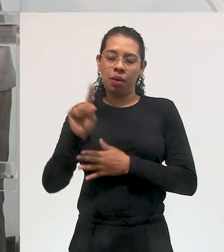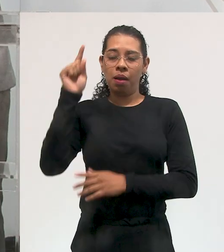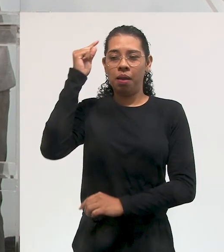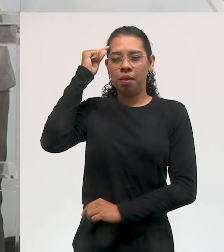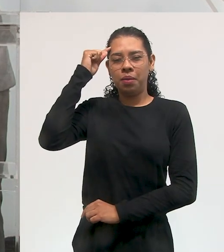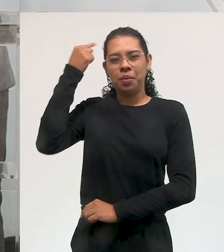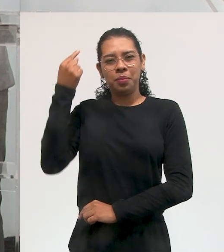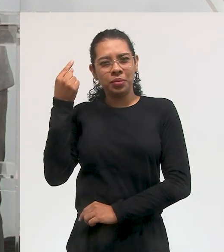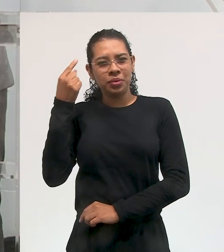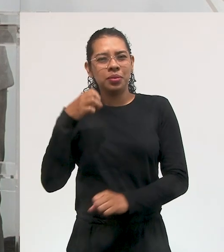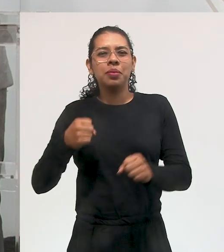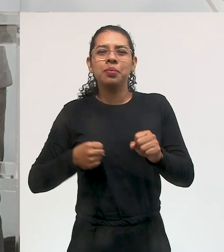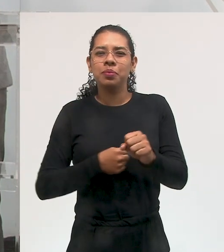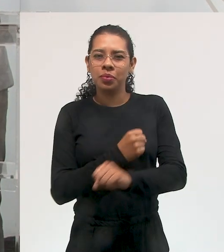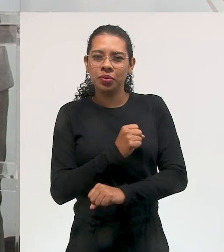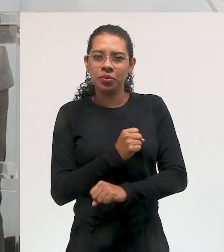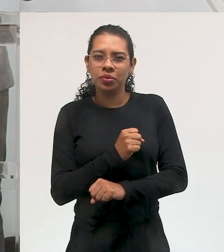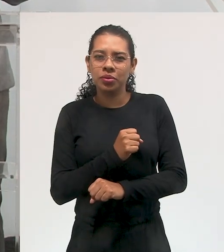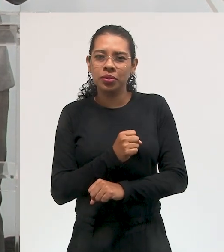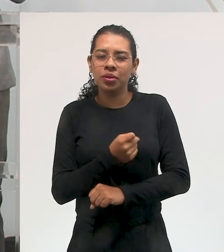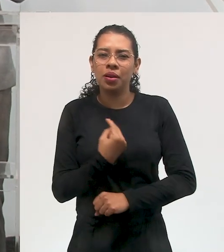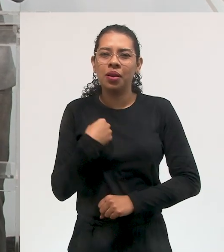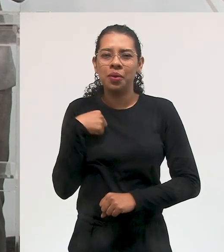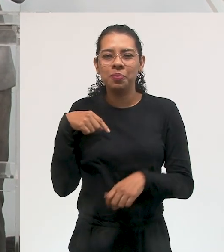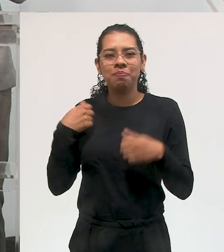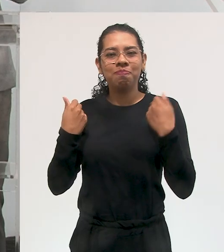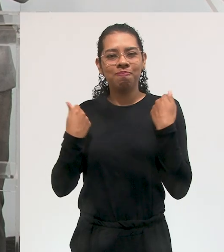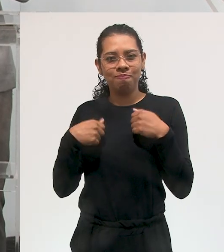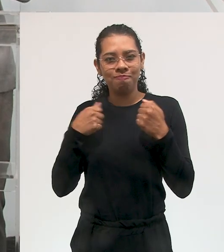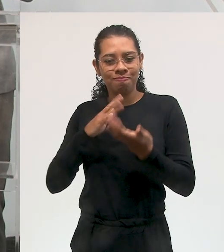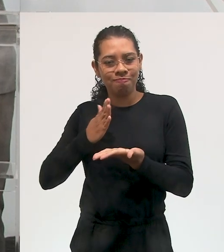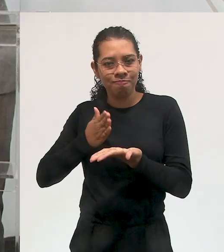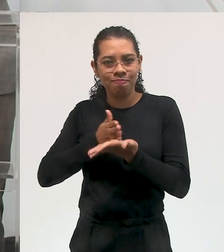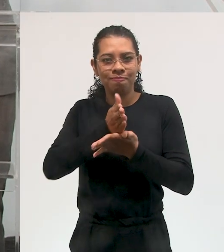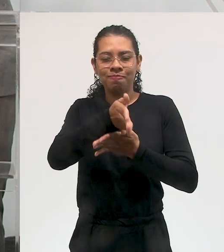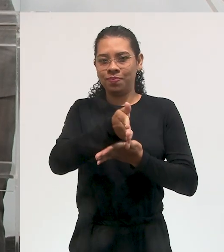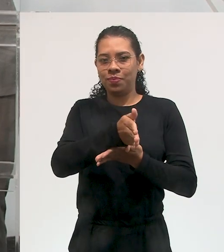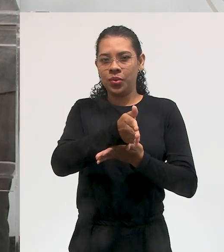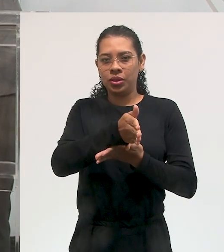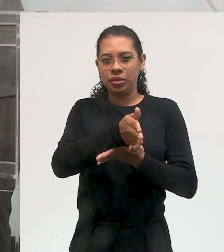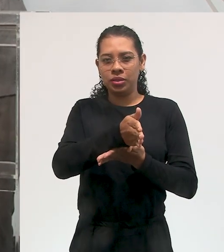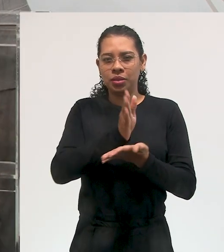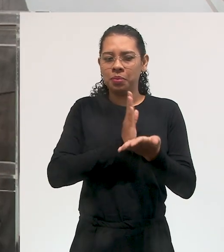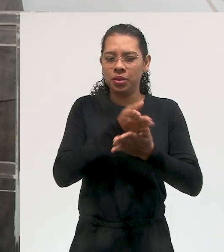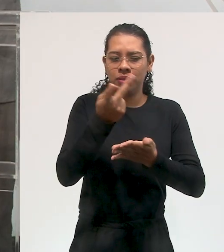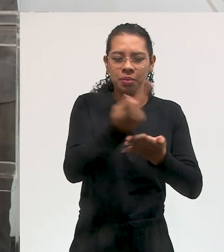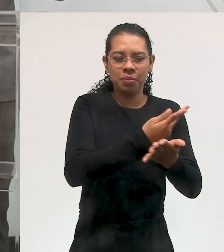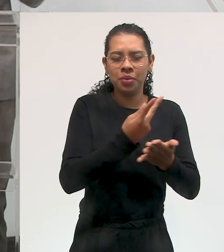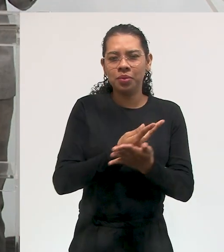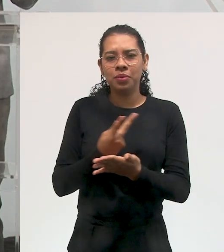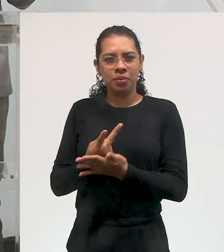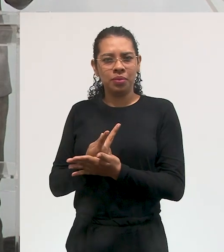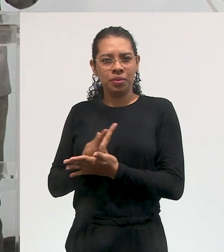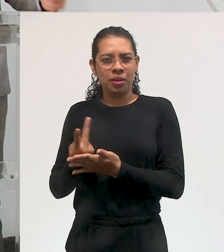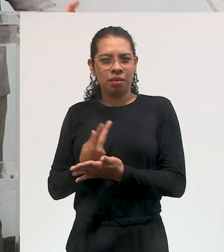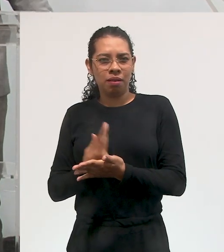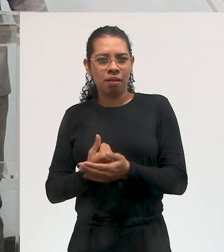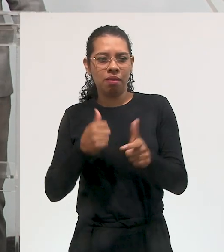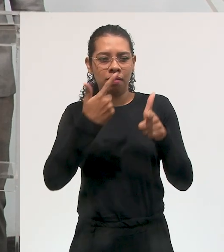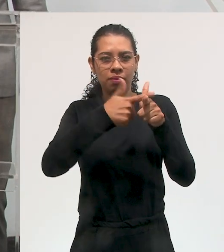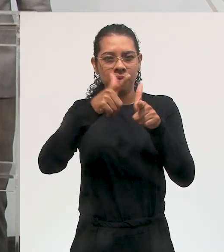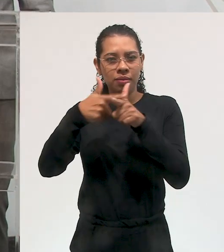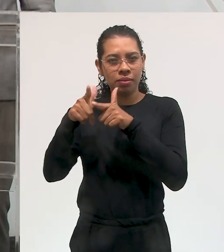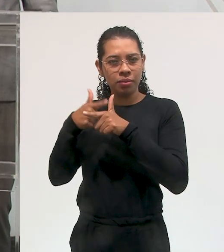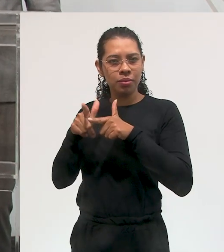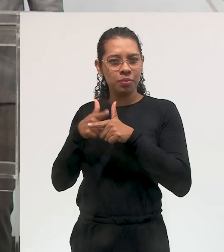realmente tá passando por tais situações? Será que eu não posso buscar outros caminhos?